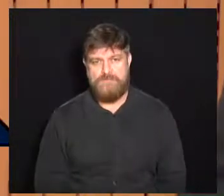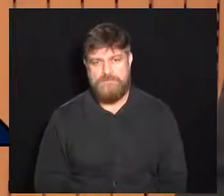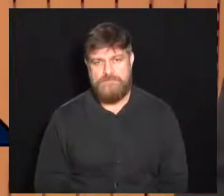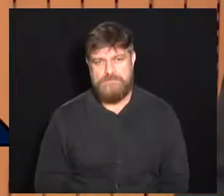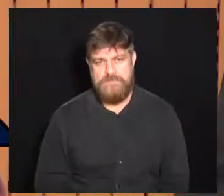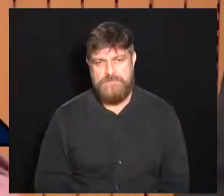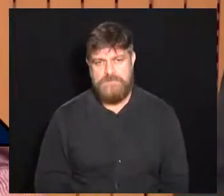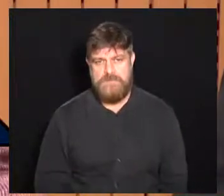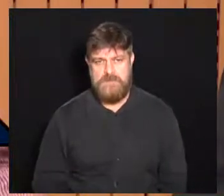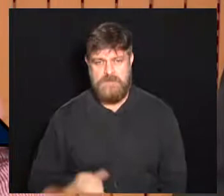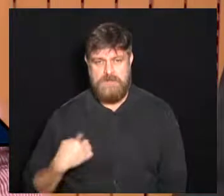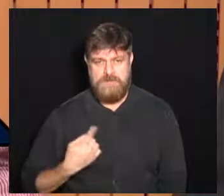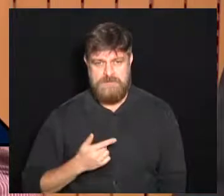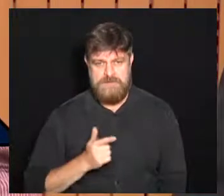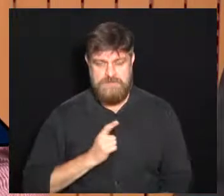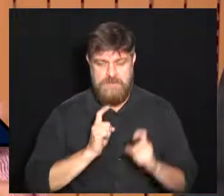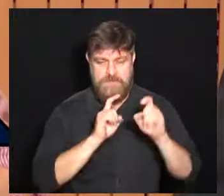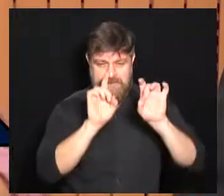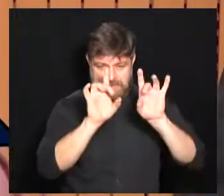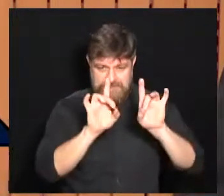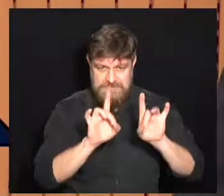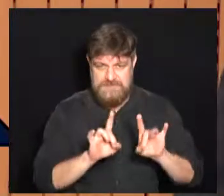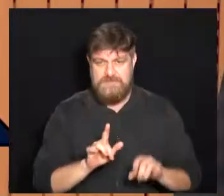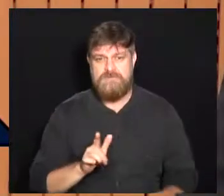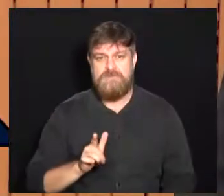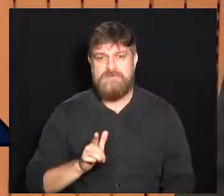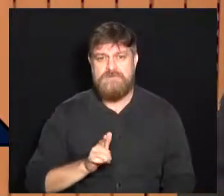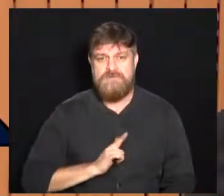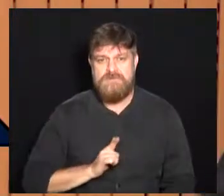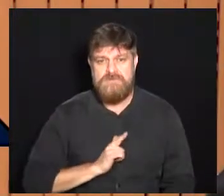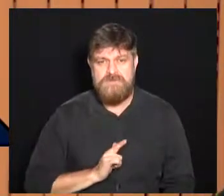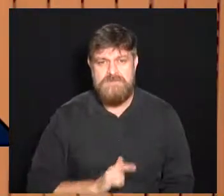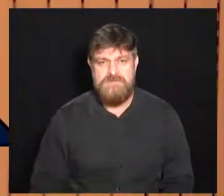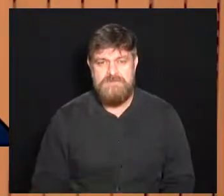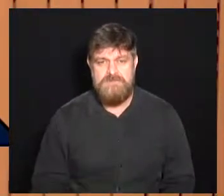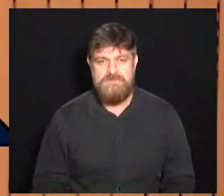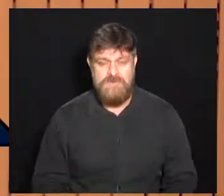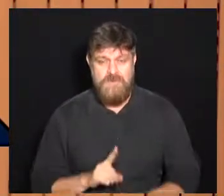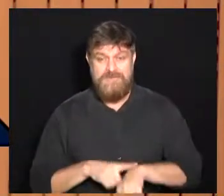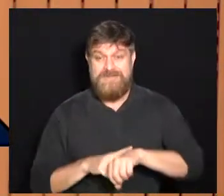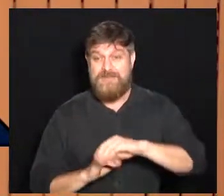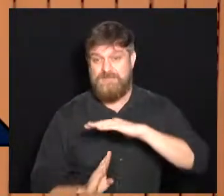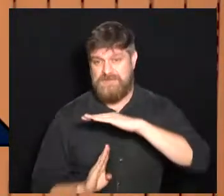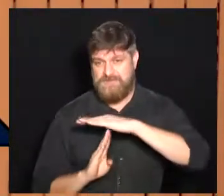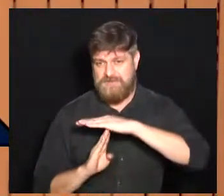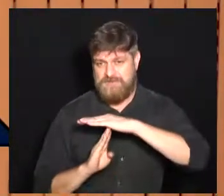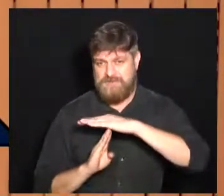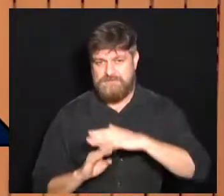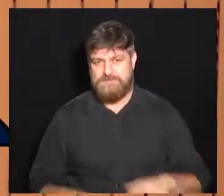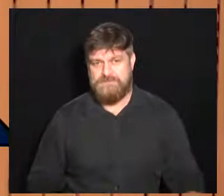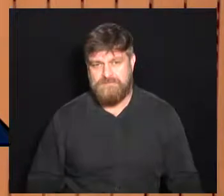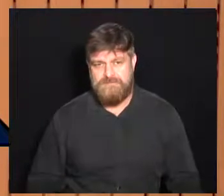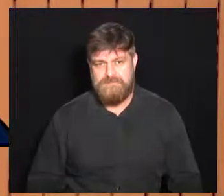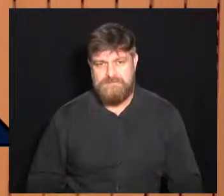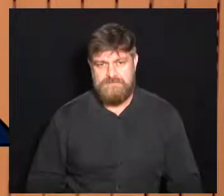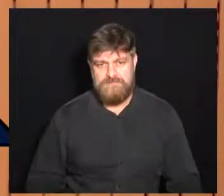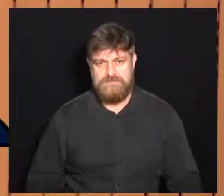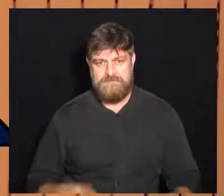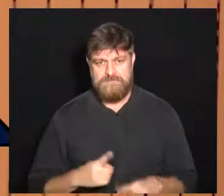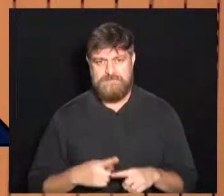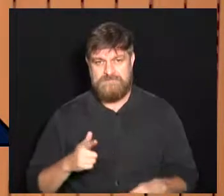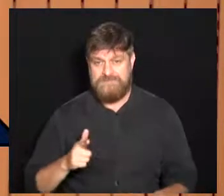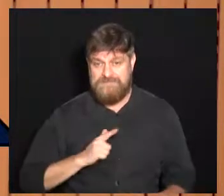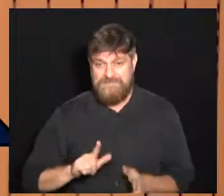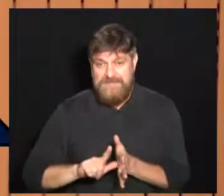Nós temos essa reunião extraordinária e nós temos um limite aqui de tempo por conta de uma